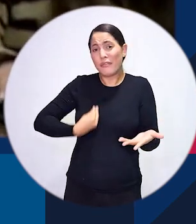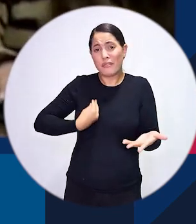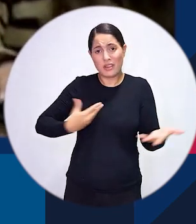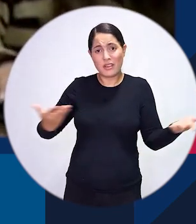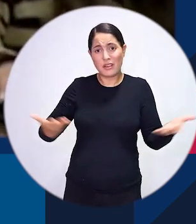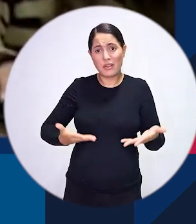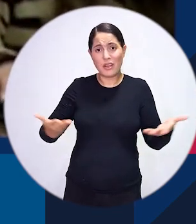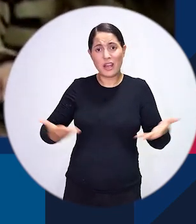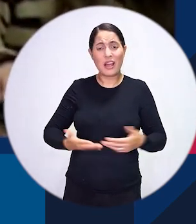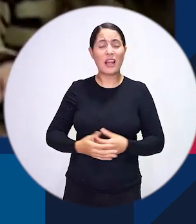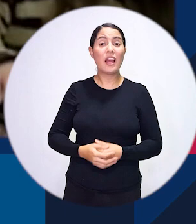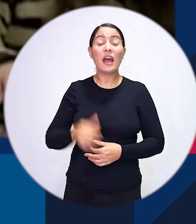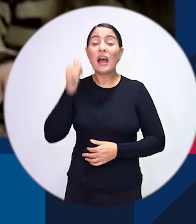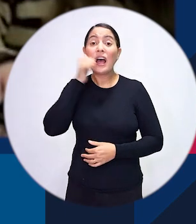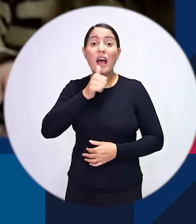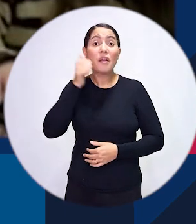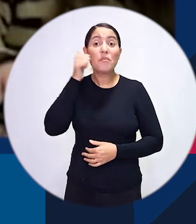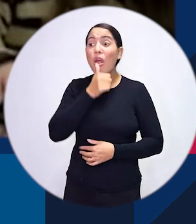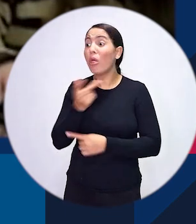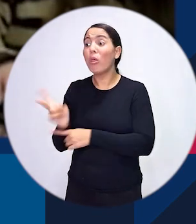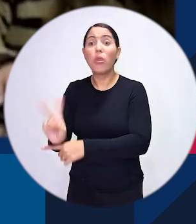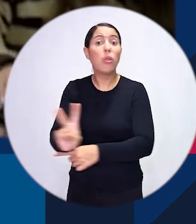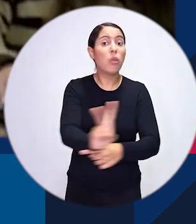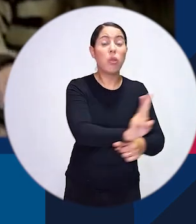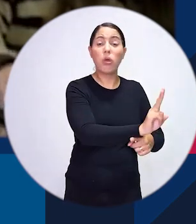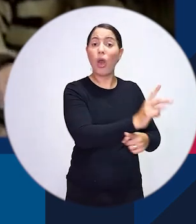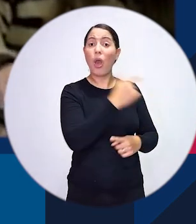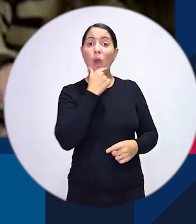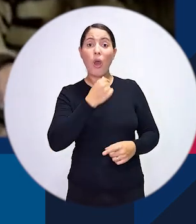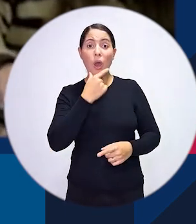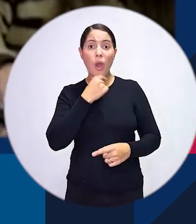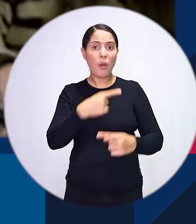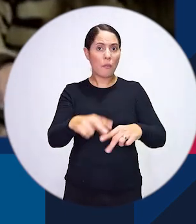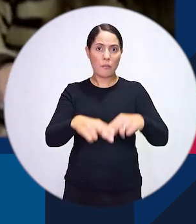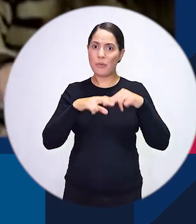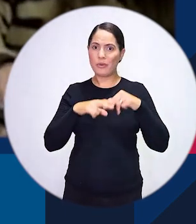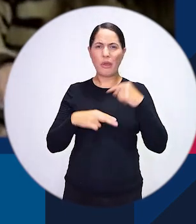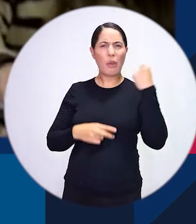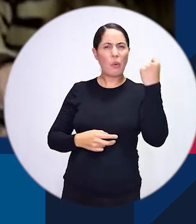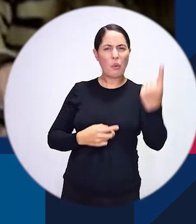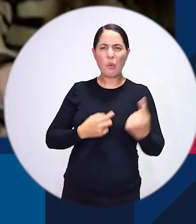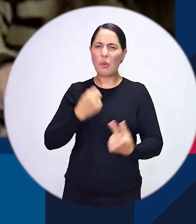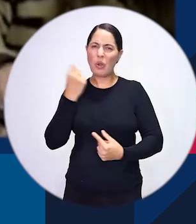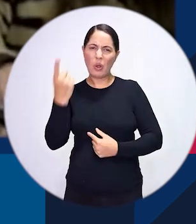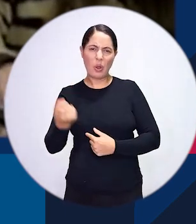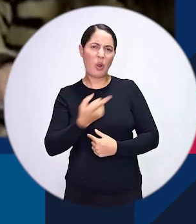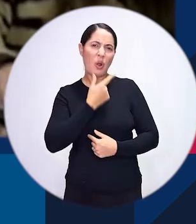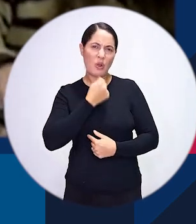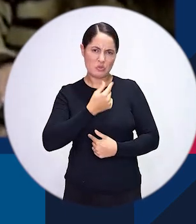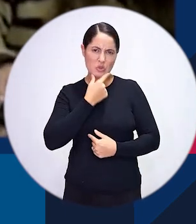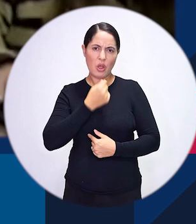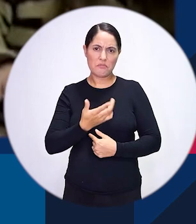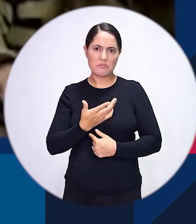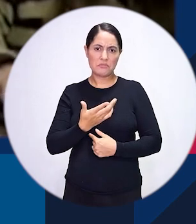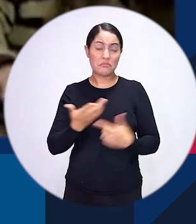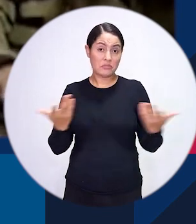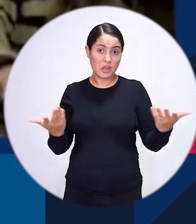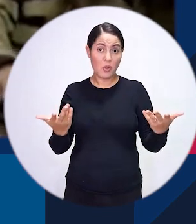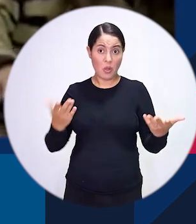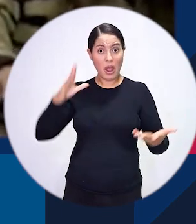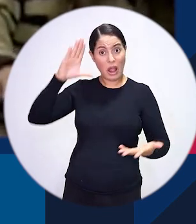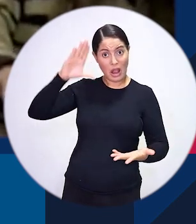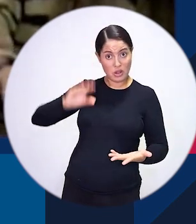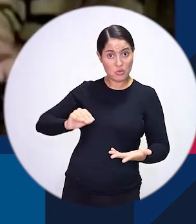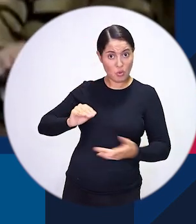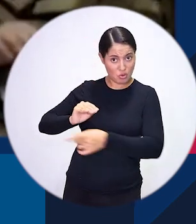é a realidade. As mulheres estão loucas atrás dos homens, porque são muito poucos, sabe? Esse é o mercado, é